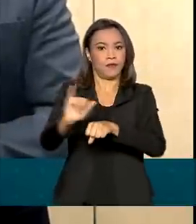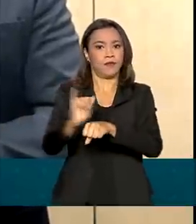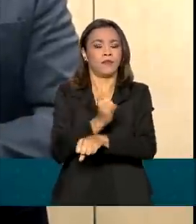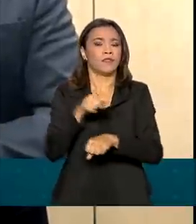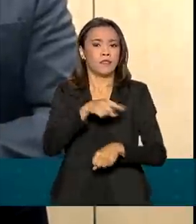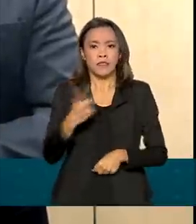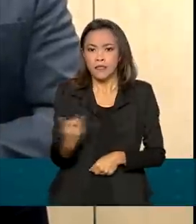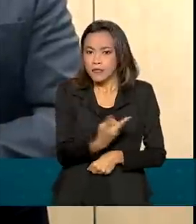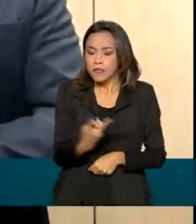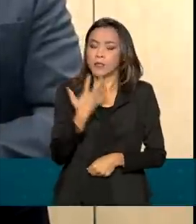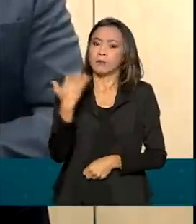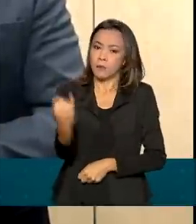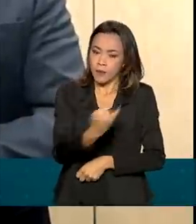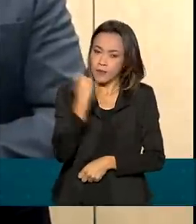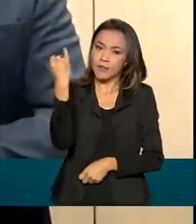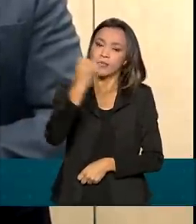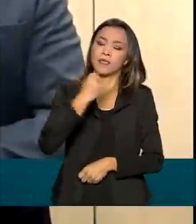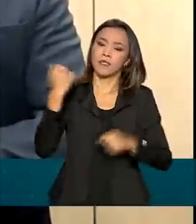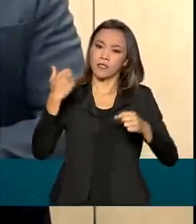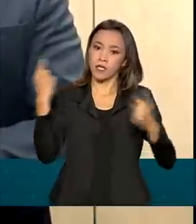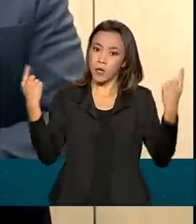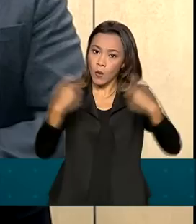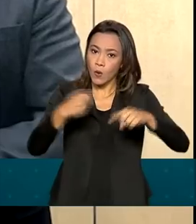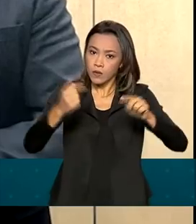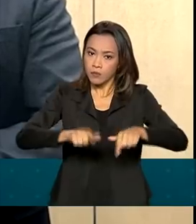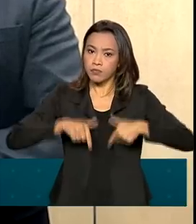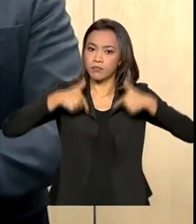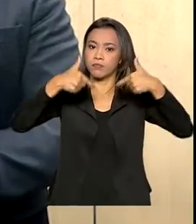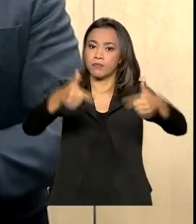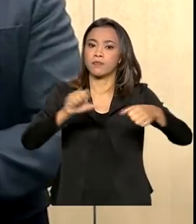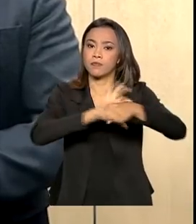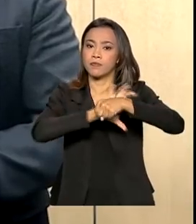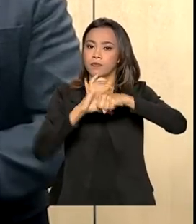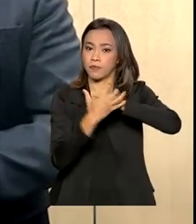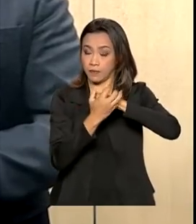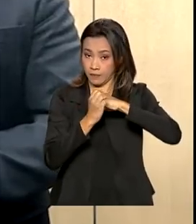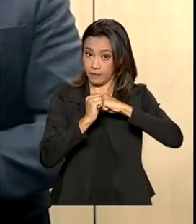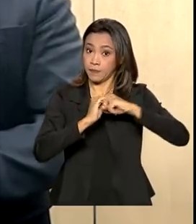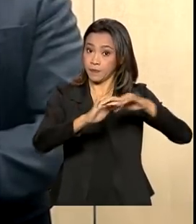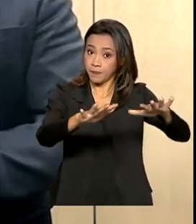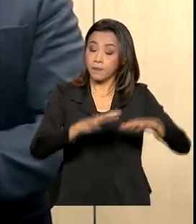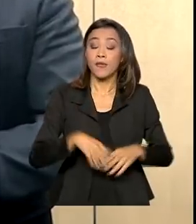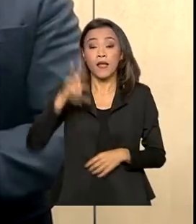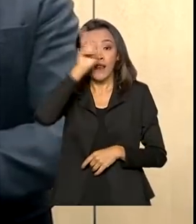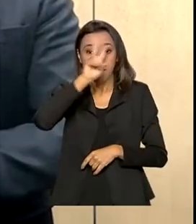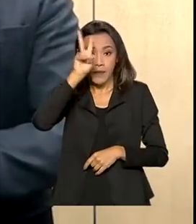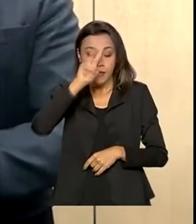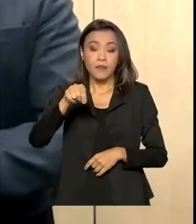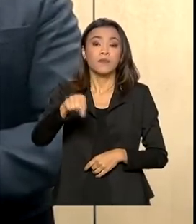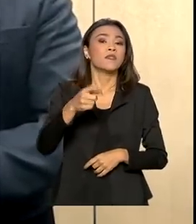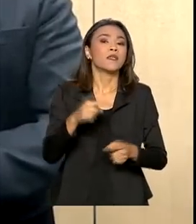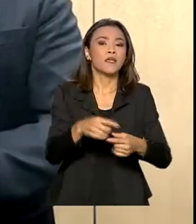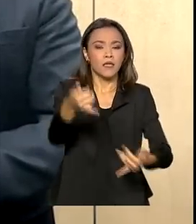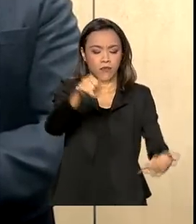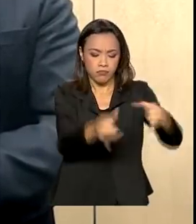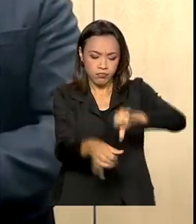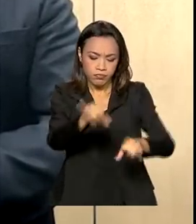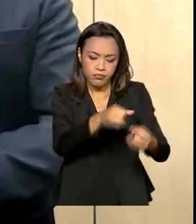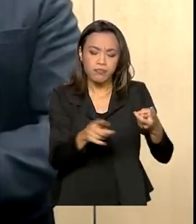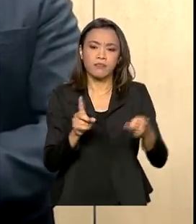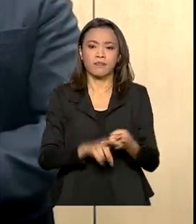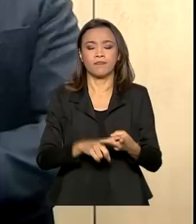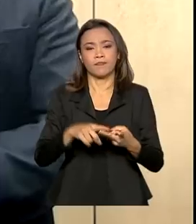muito importantes no enfrentamento à pandemia da Covid-19. Lembrar que todos os insumos estratégicos chegam nos